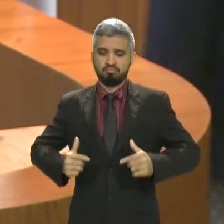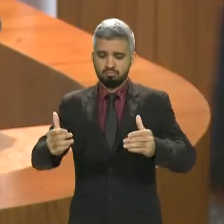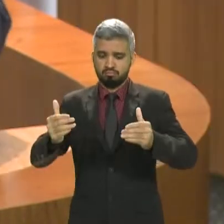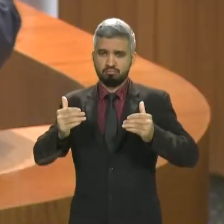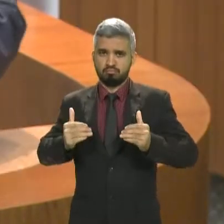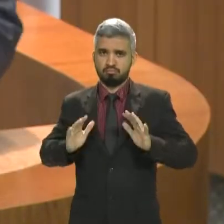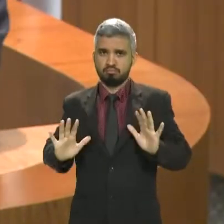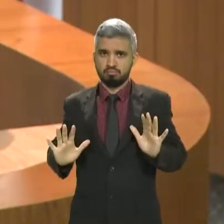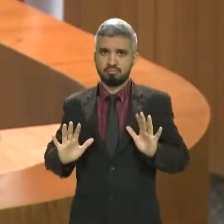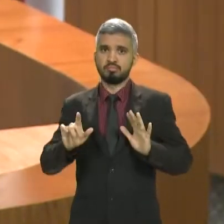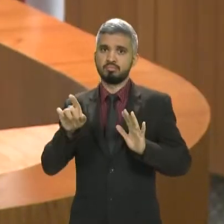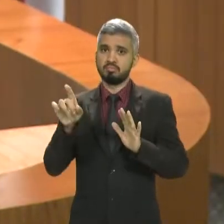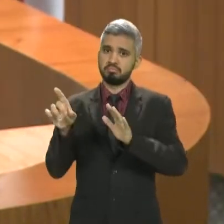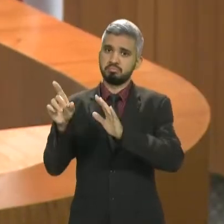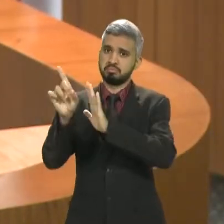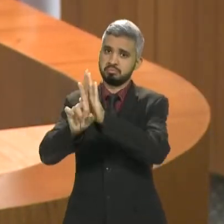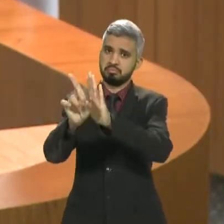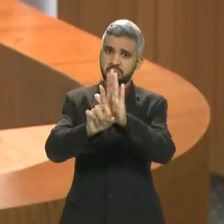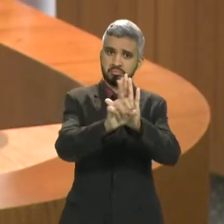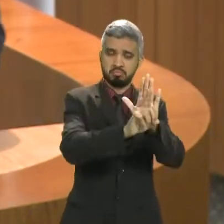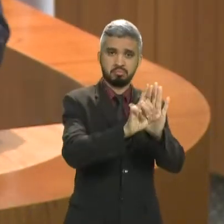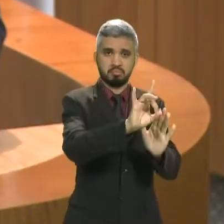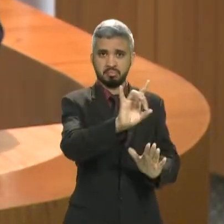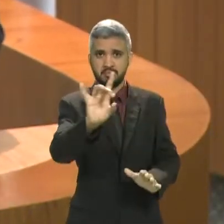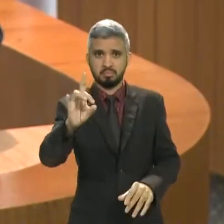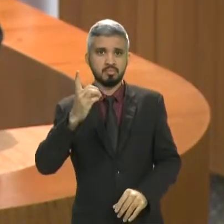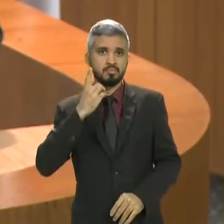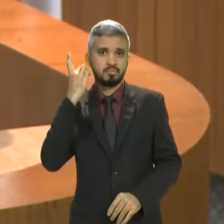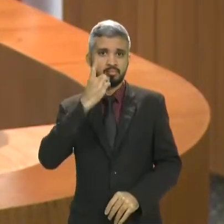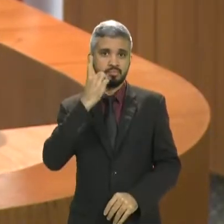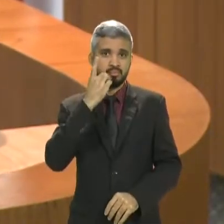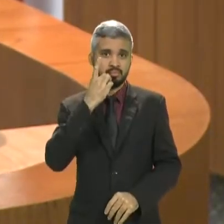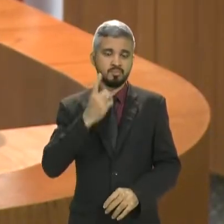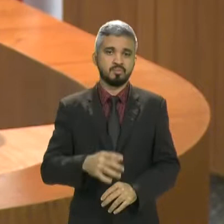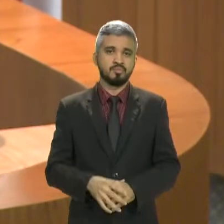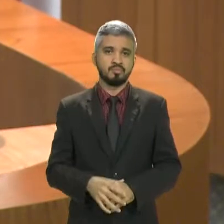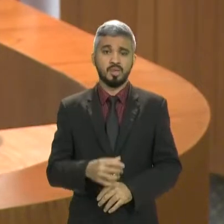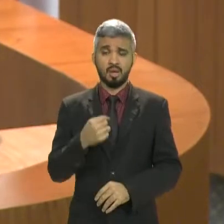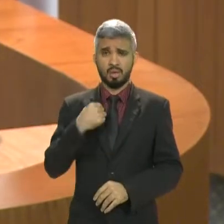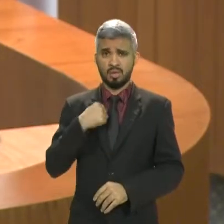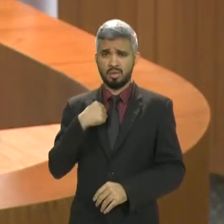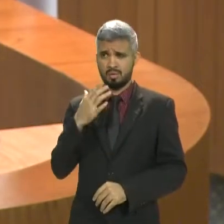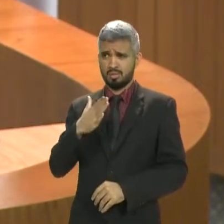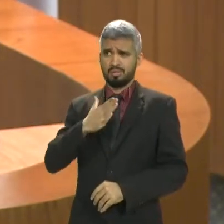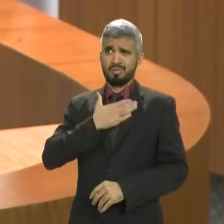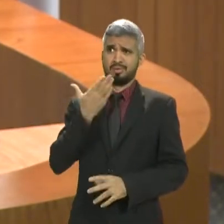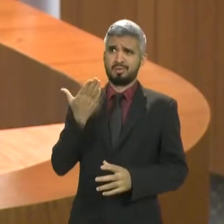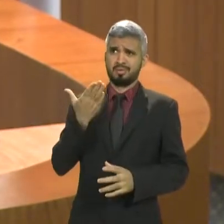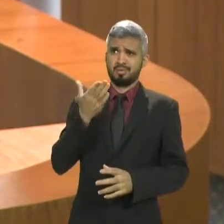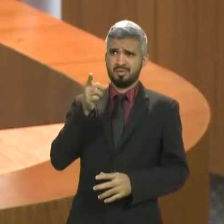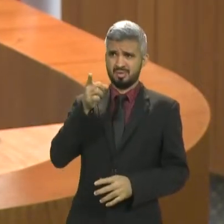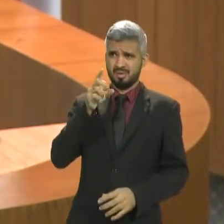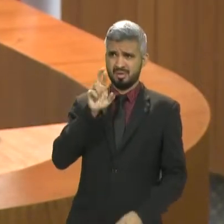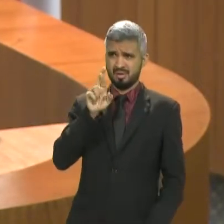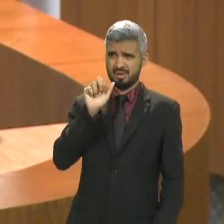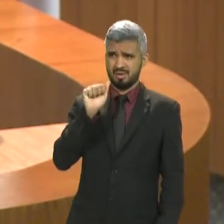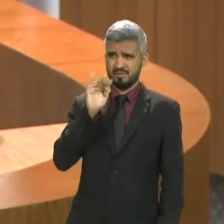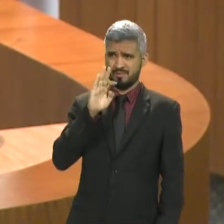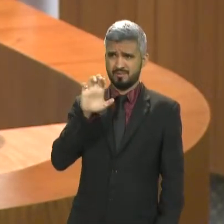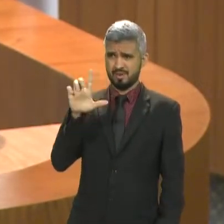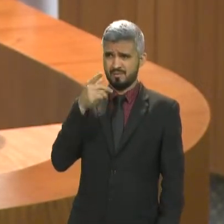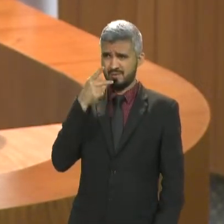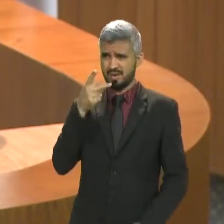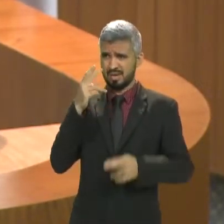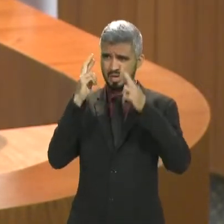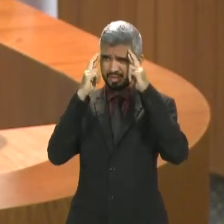Legislativa. E até me espantei, deputado Rafael Leitor, em suas palavras, Vossa Excelência falando de respeito com esta casa,